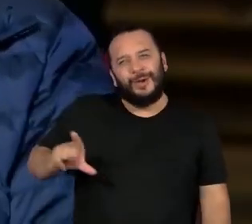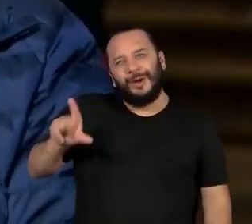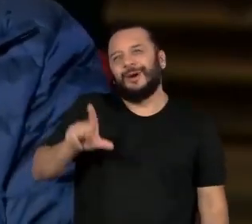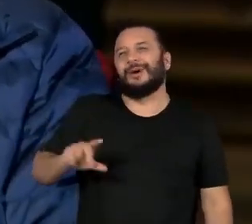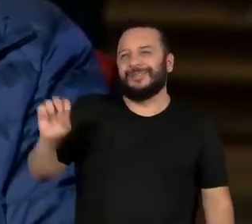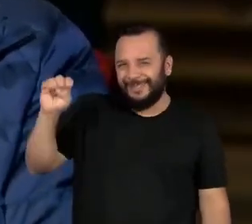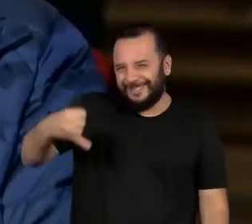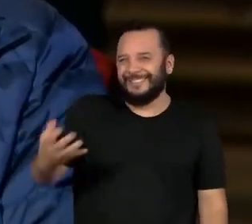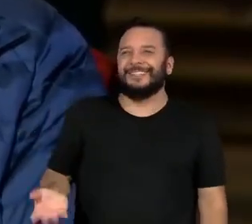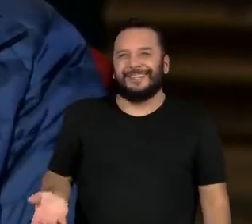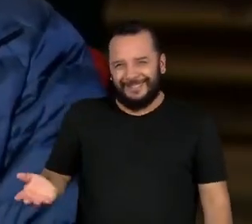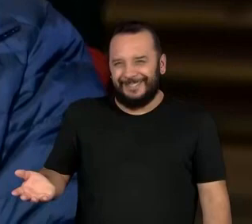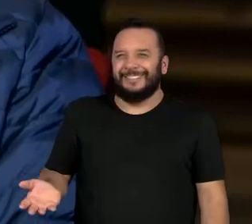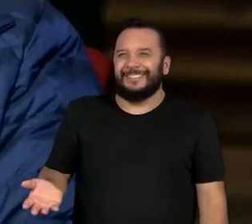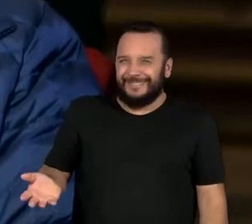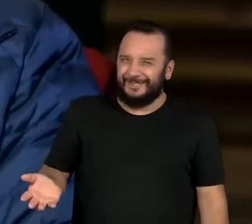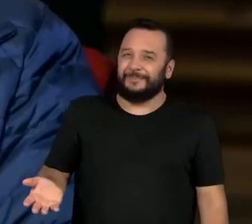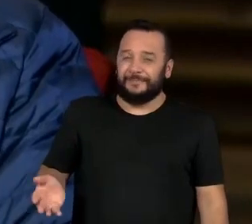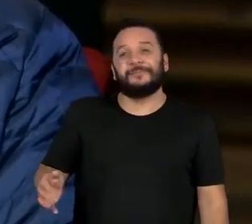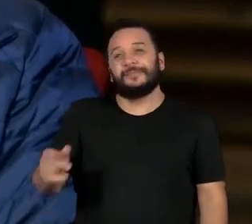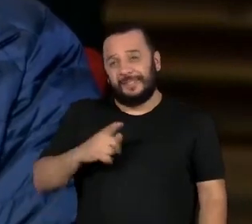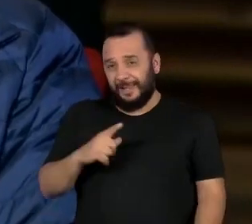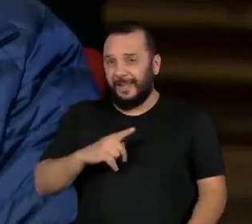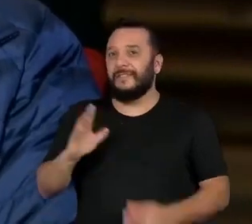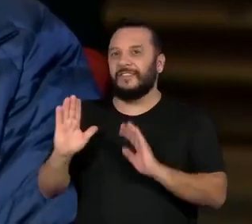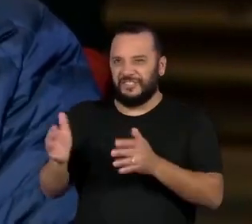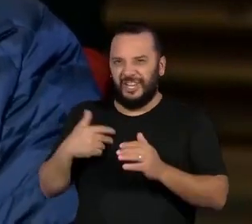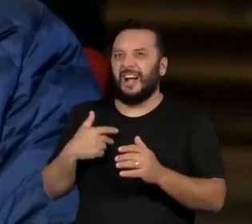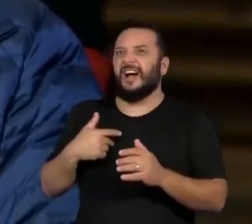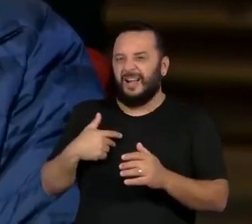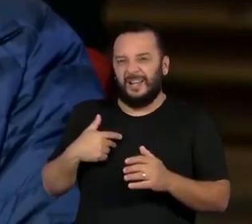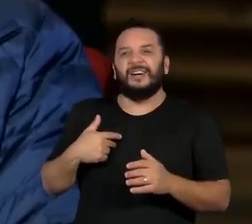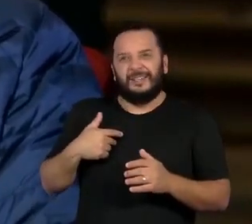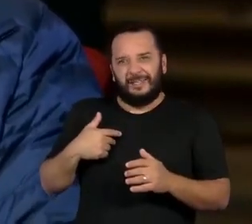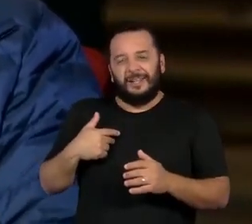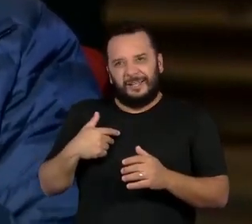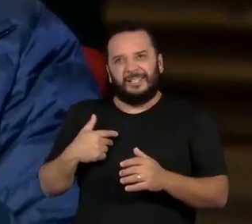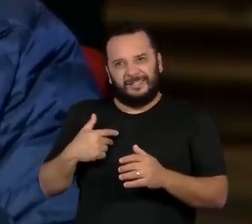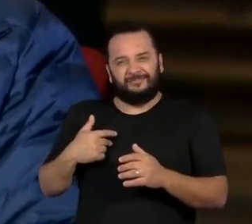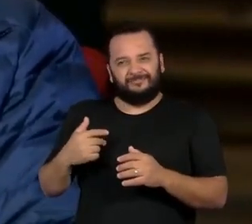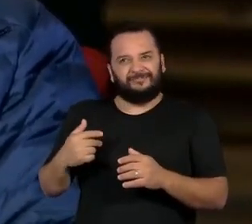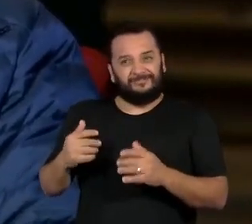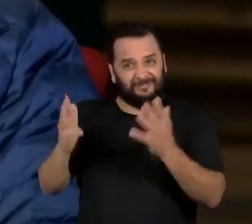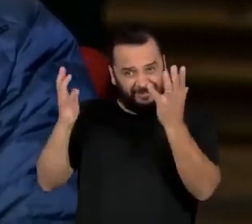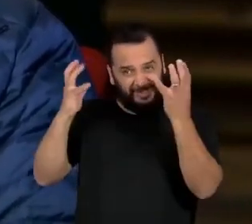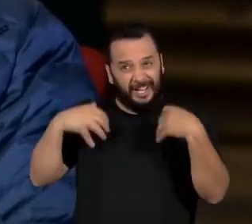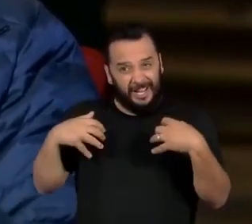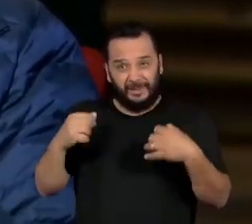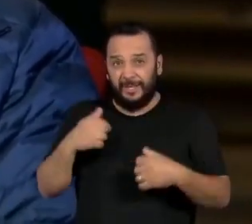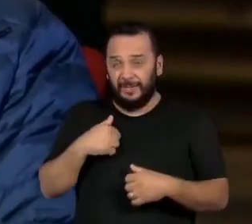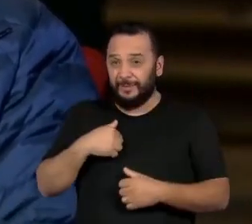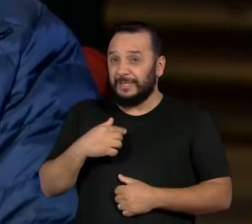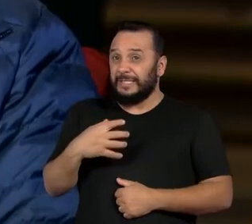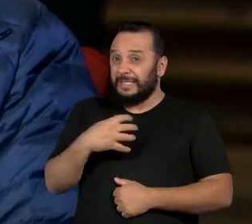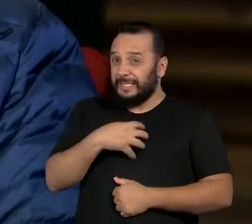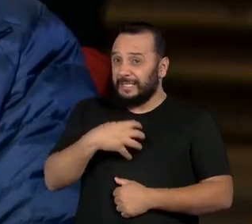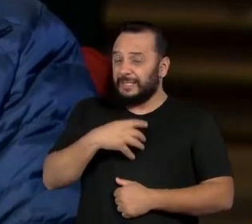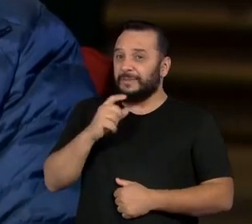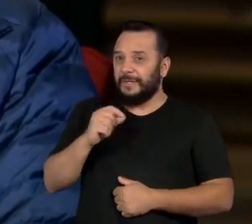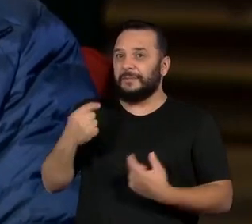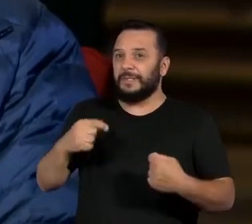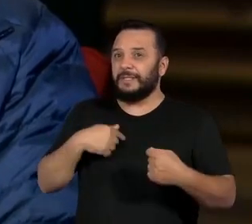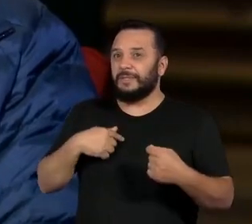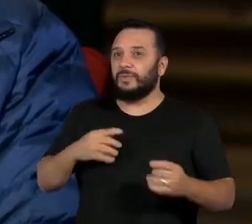e Já rolou coisa séria quando eu precisei eu senti que se eu não tivesse uma equipe